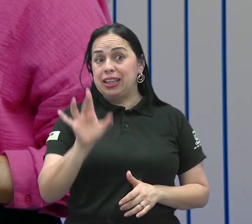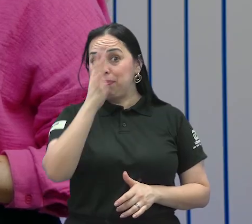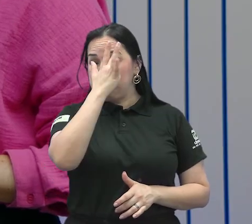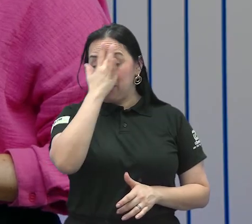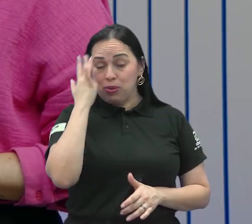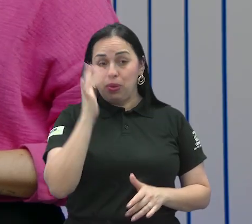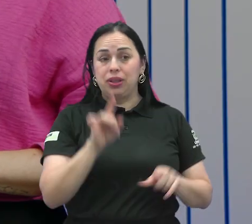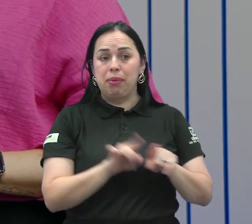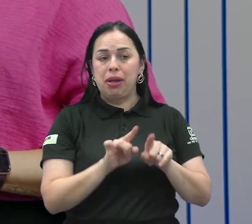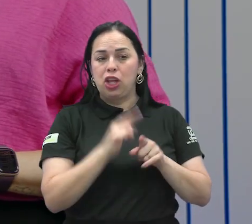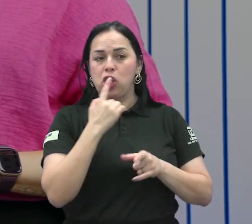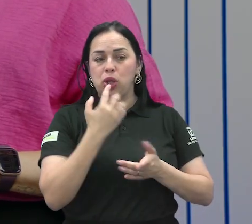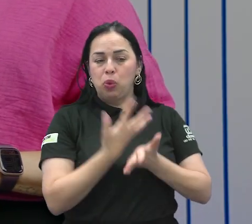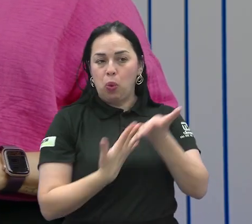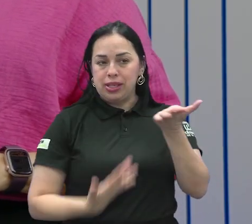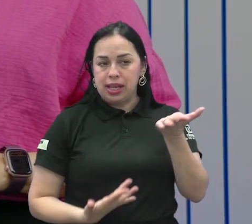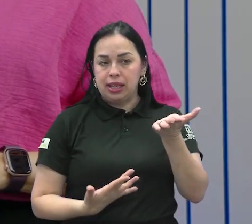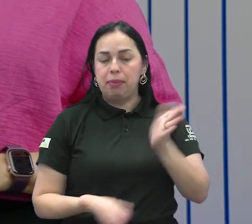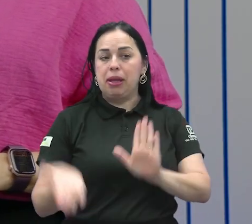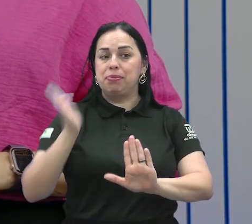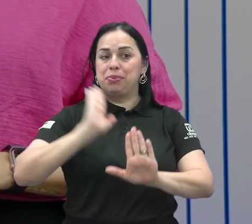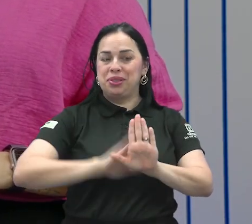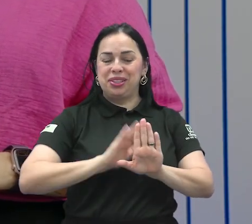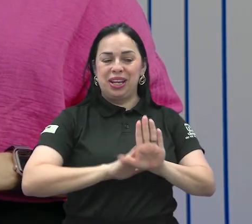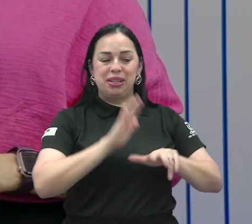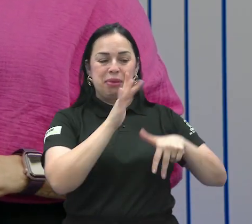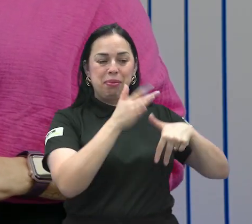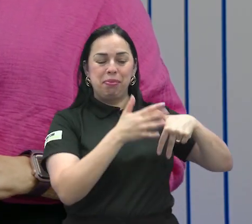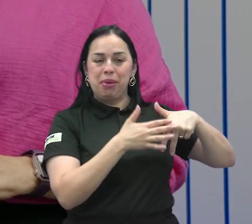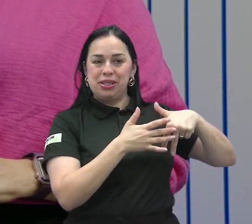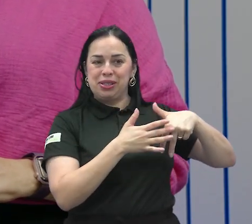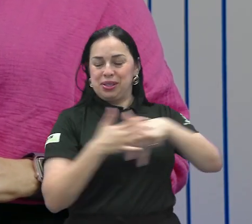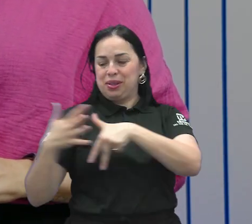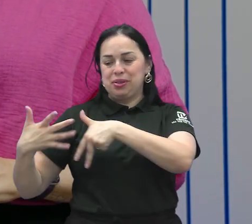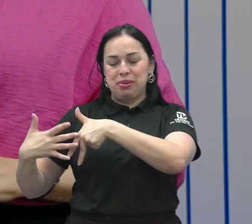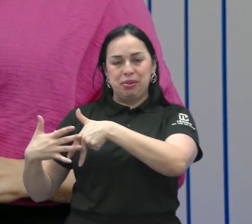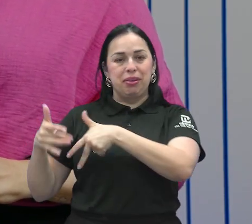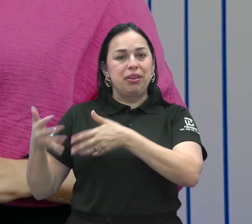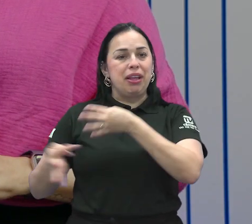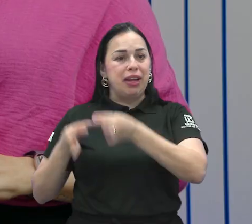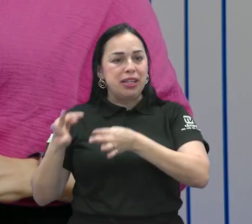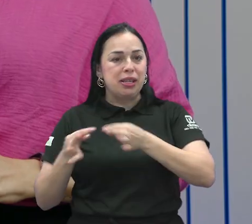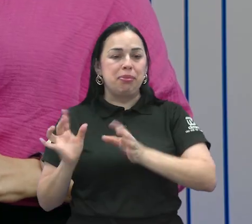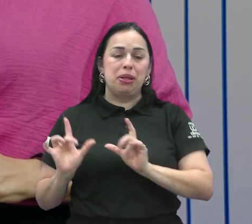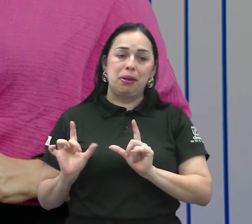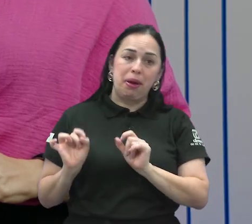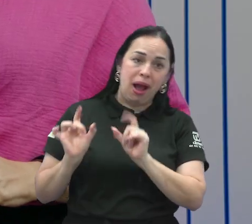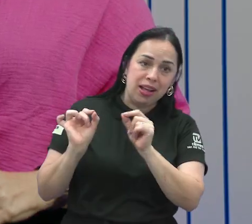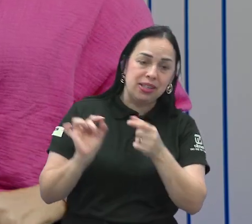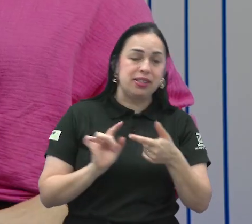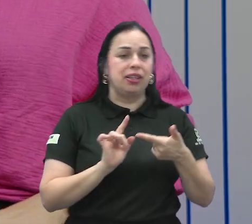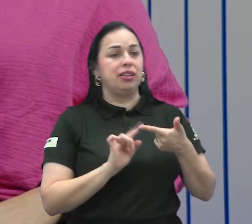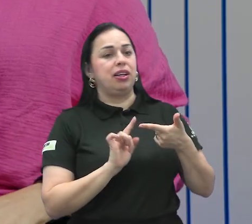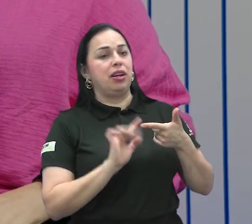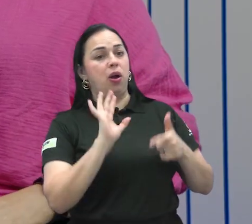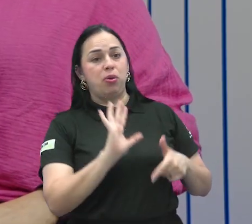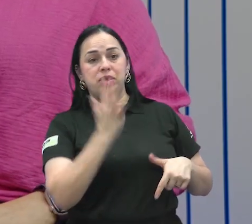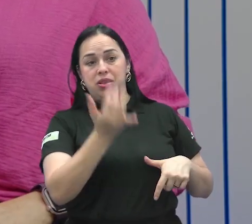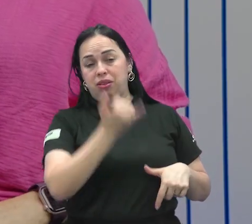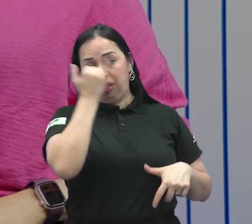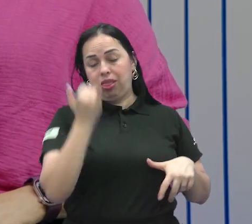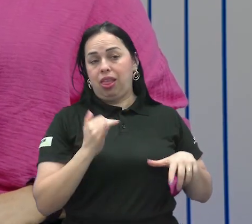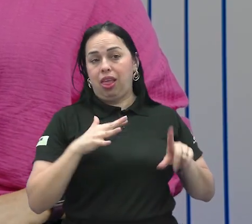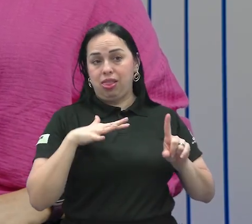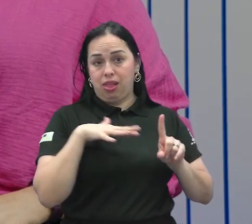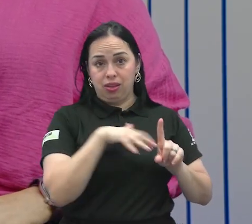cada bolsa de sangue existe uma história de superação. São pacientes em tratamento de câncer, vítimas